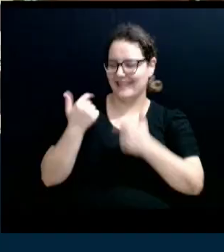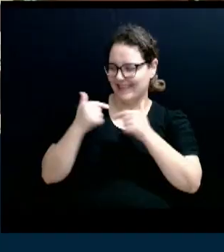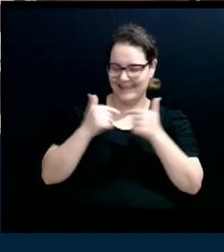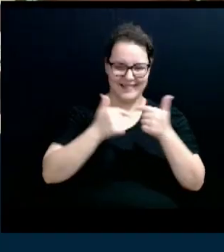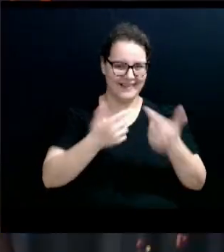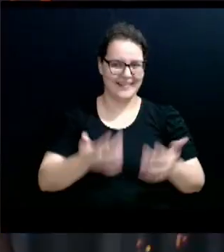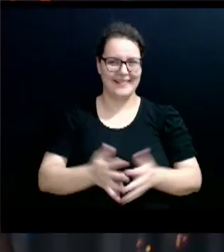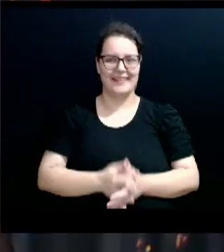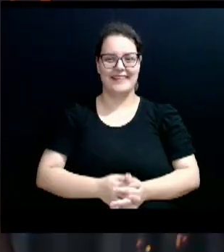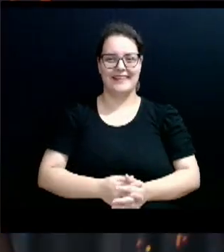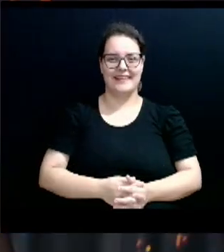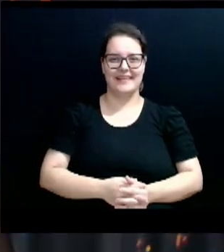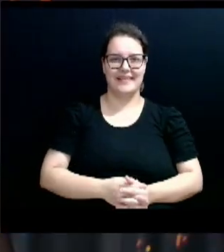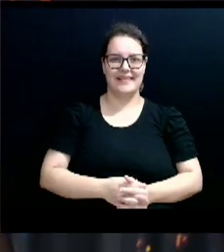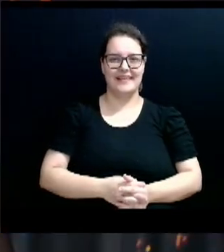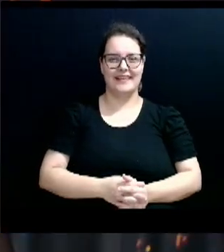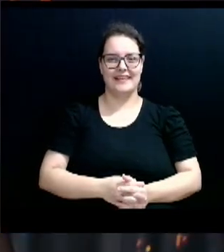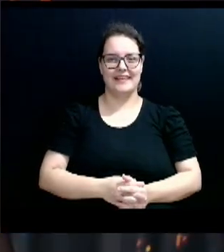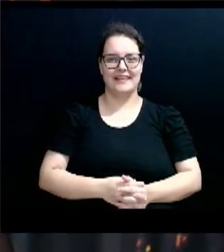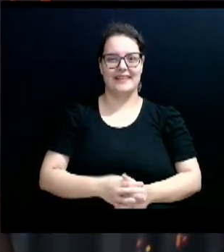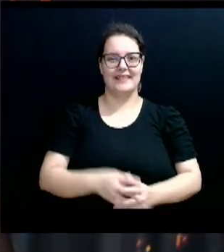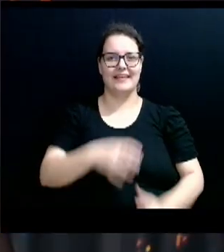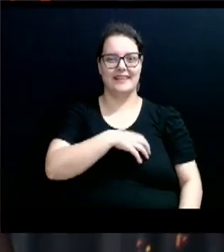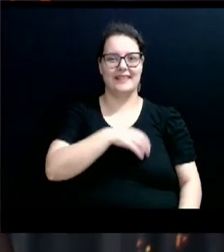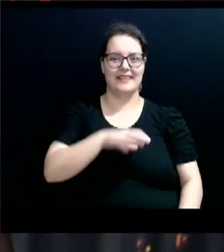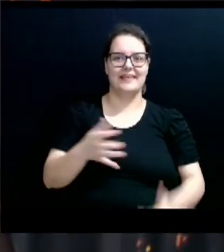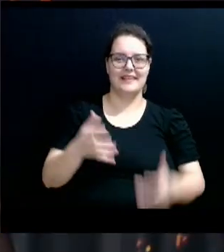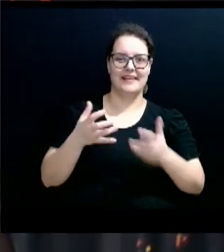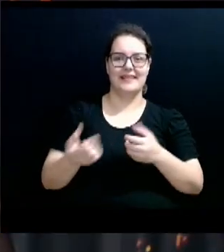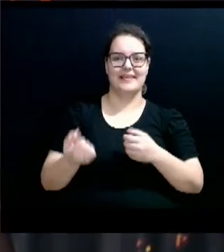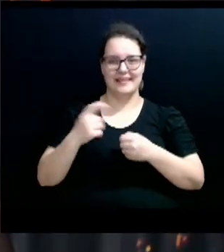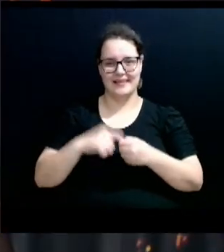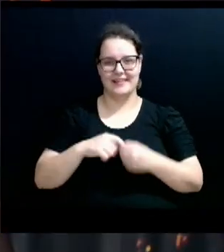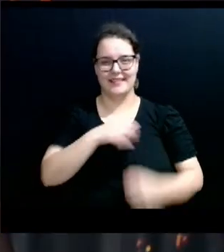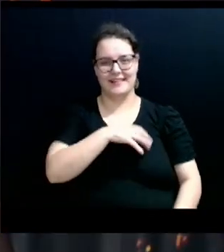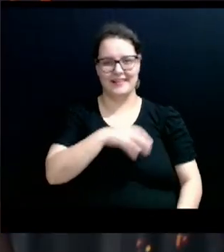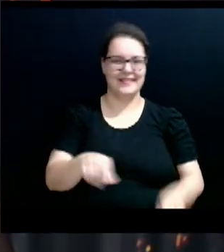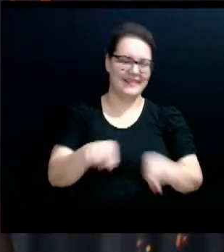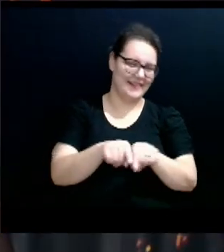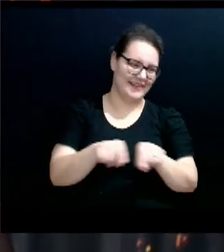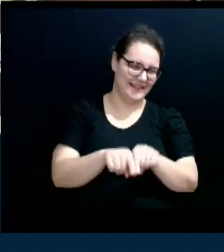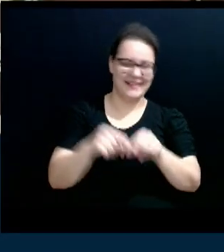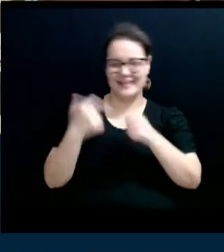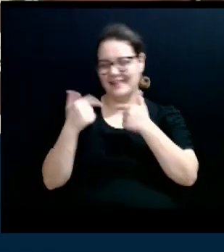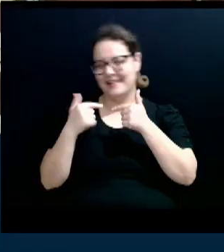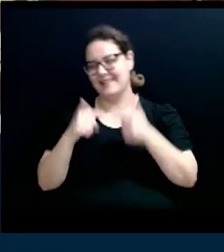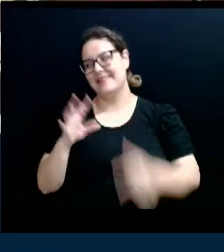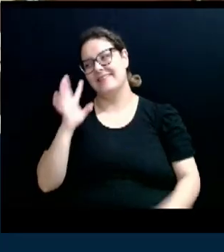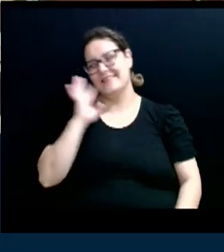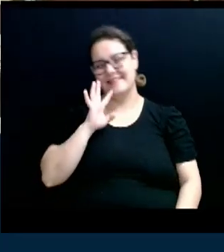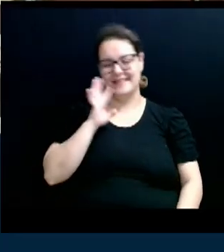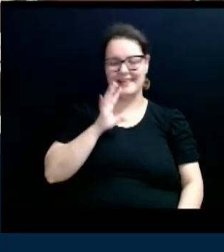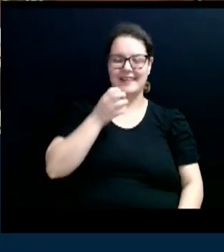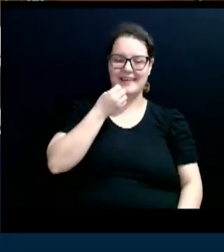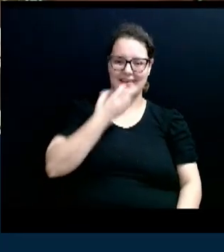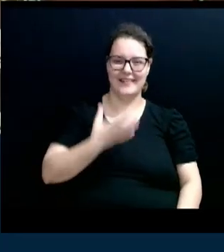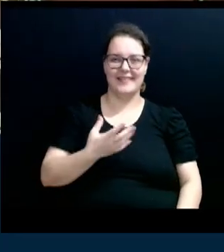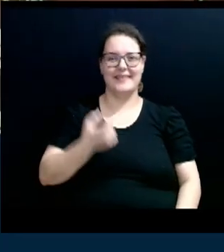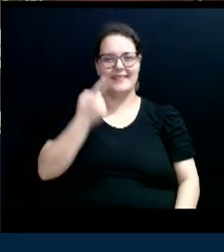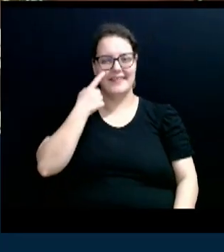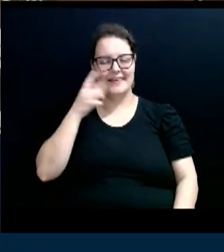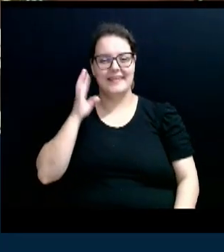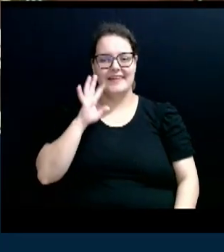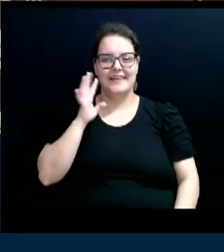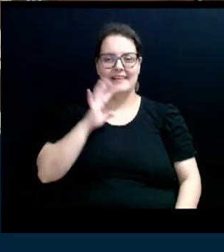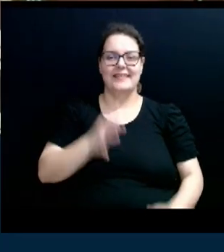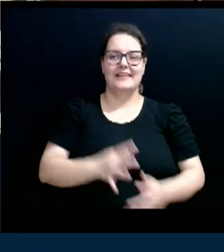E aí estive na Bahia e falei, eu quero voltar pra Bahia também. Muito bom, muito bom. Olha só que legal, né,